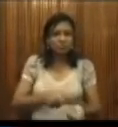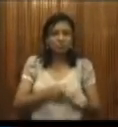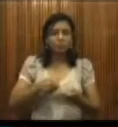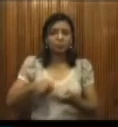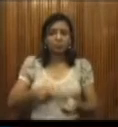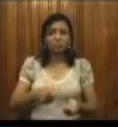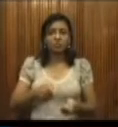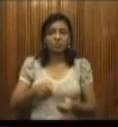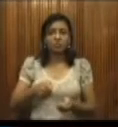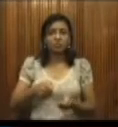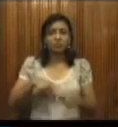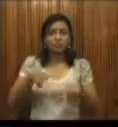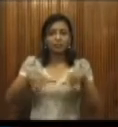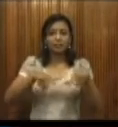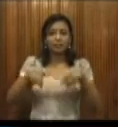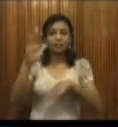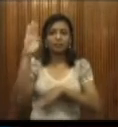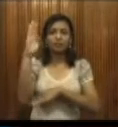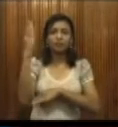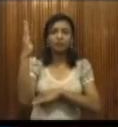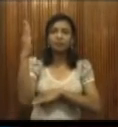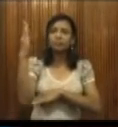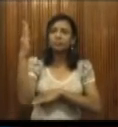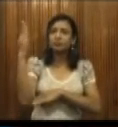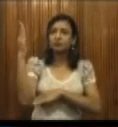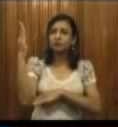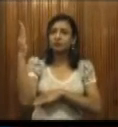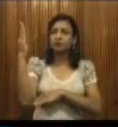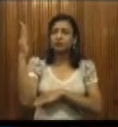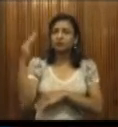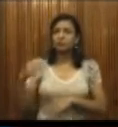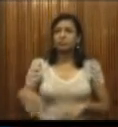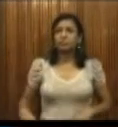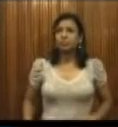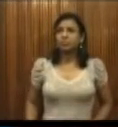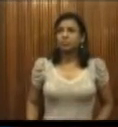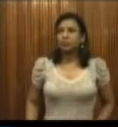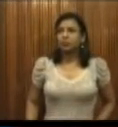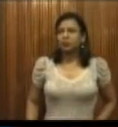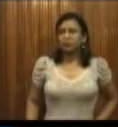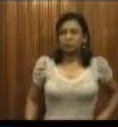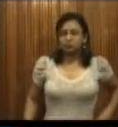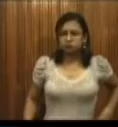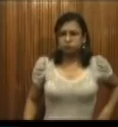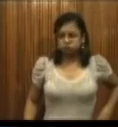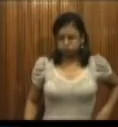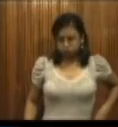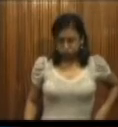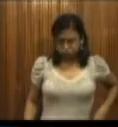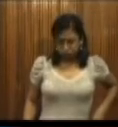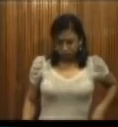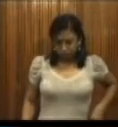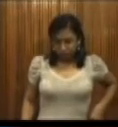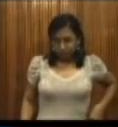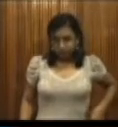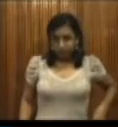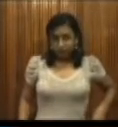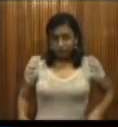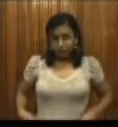urgência. Mas sabe o que mais que esse verso diz? Continua lendo o verso. Correu ao seu encontro